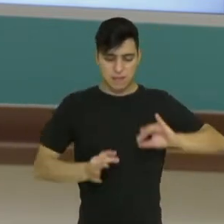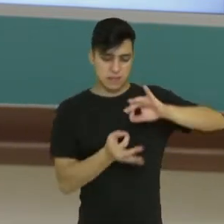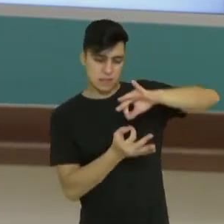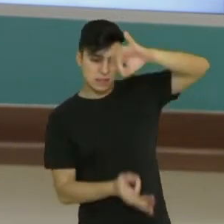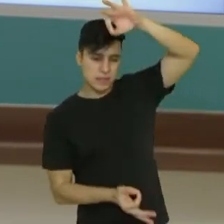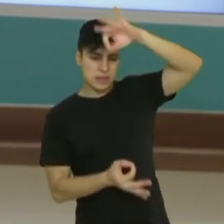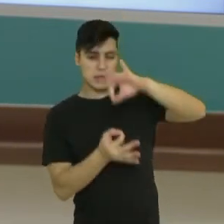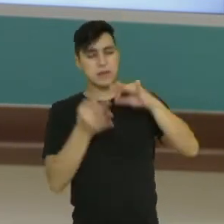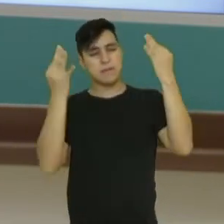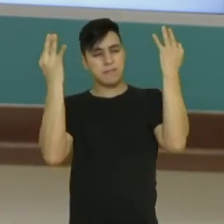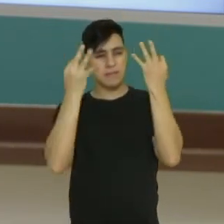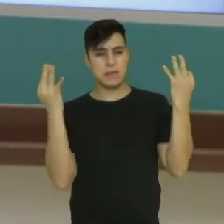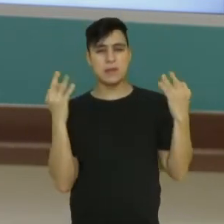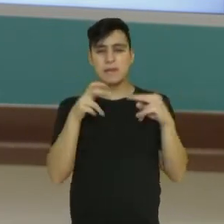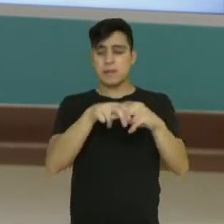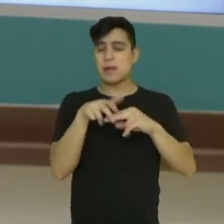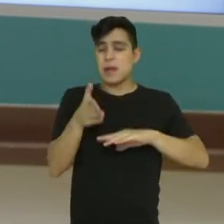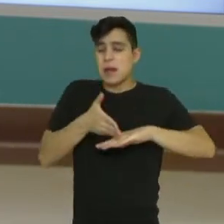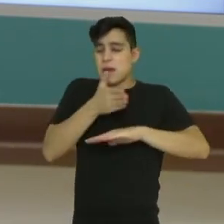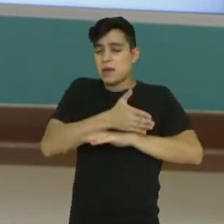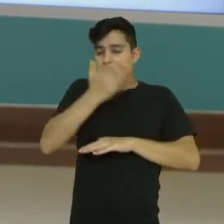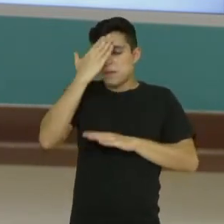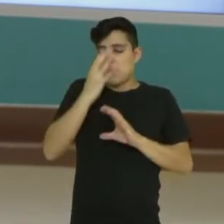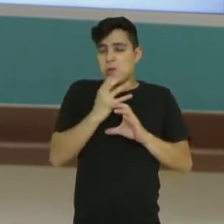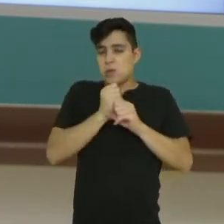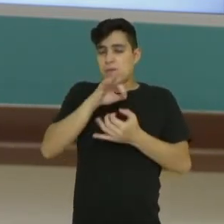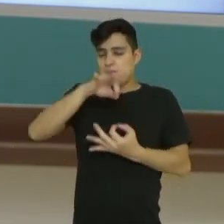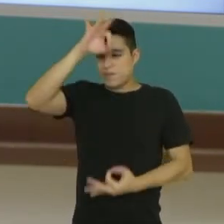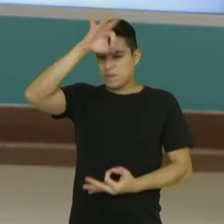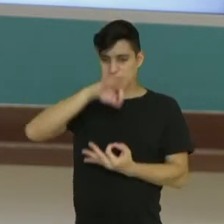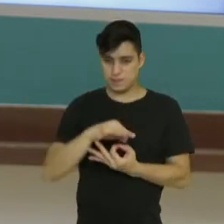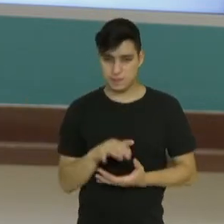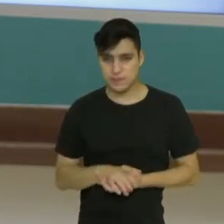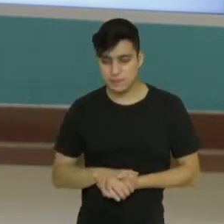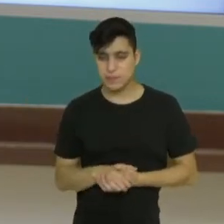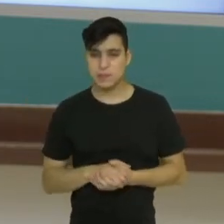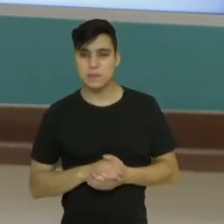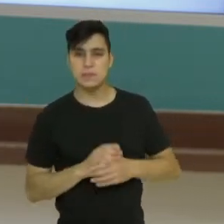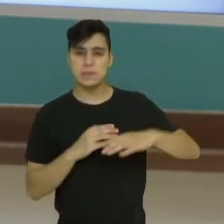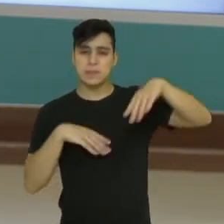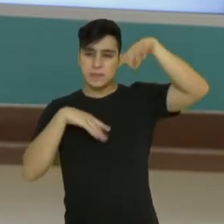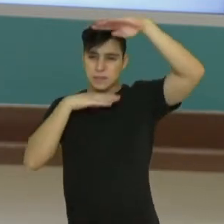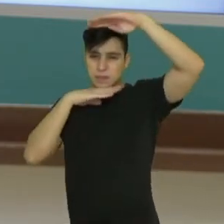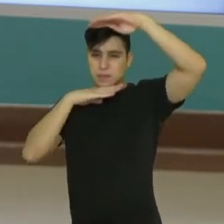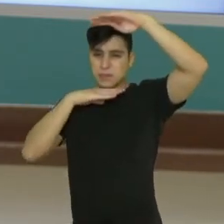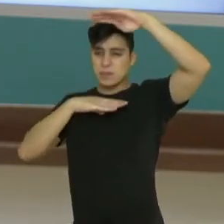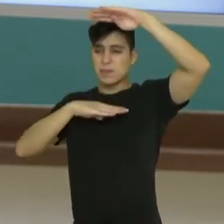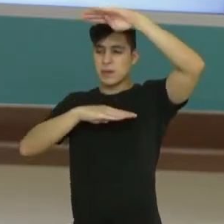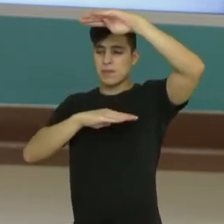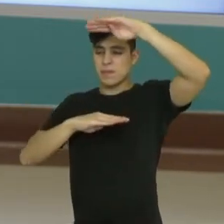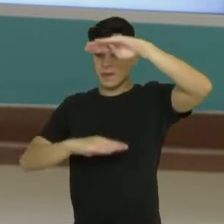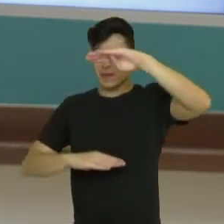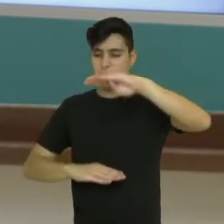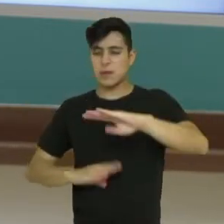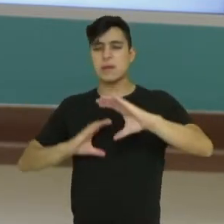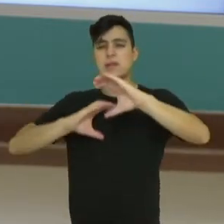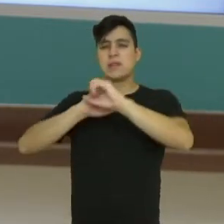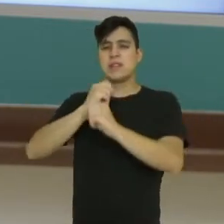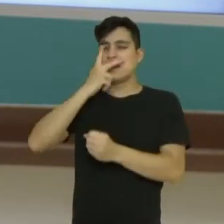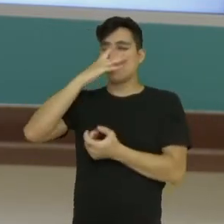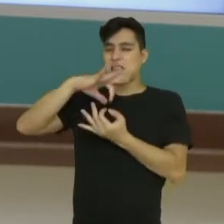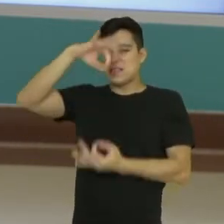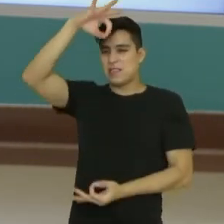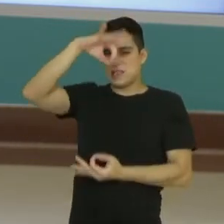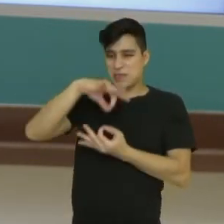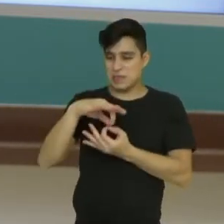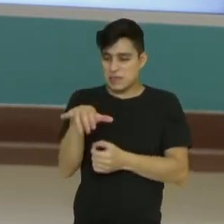perfeito através de medidas pré-ordenadas, ou seja, através da altura de uma cabeça, eu fazendo a contagem dela como se fosse uma régua,